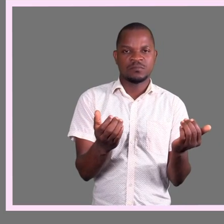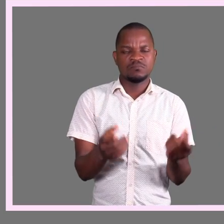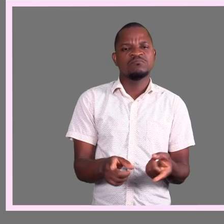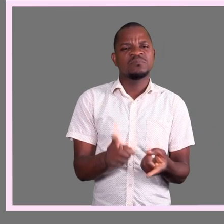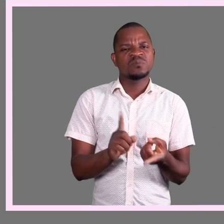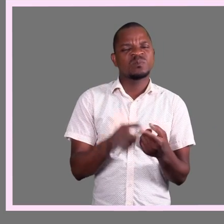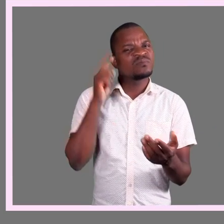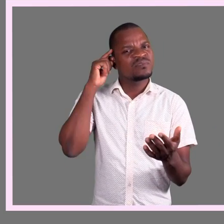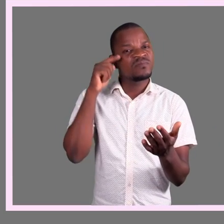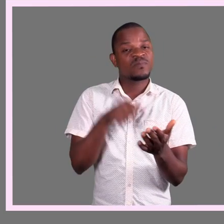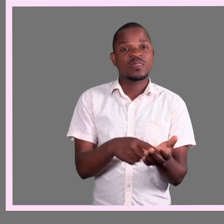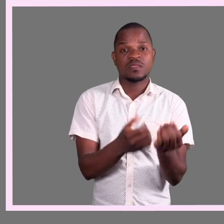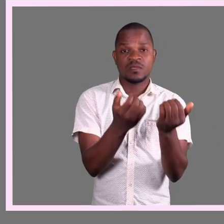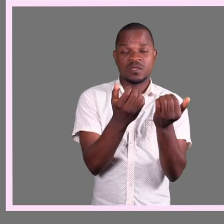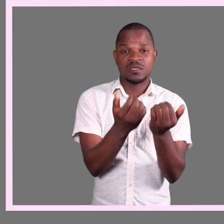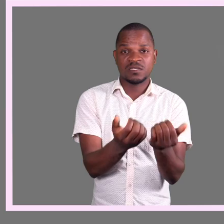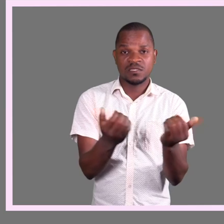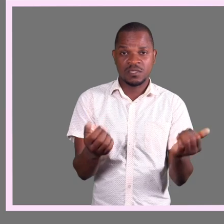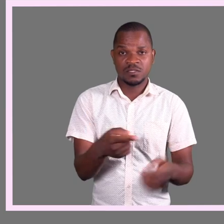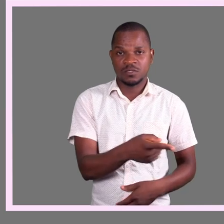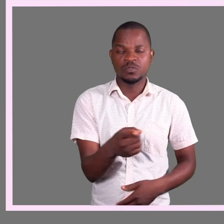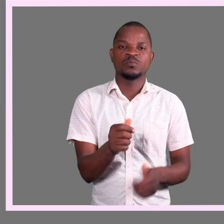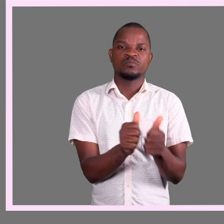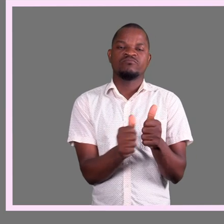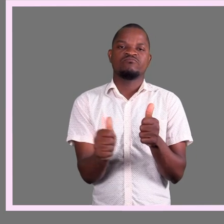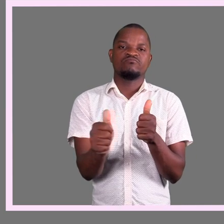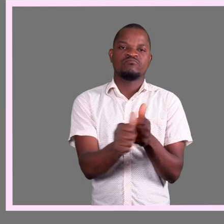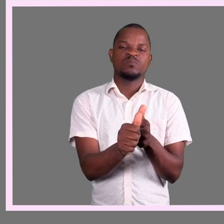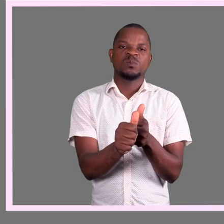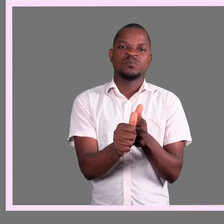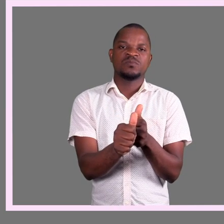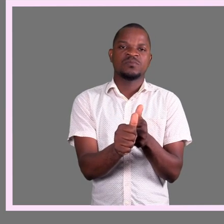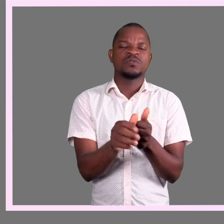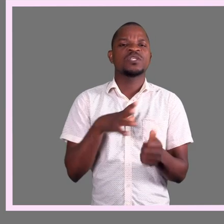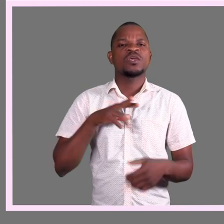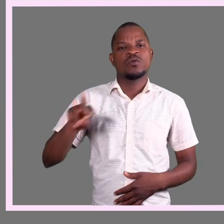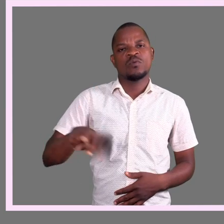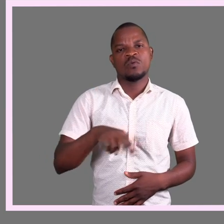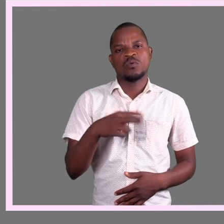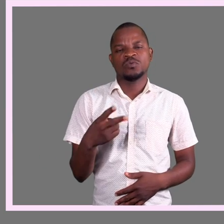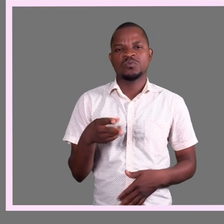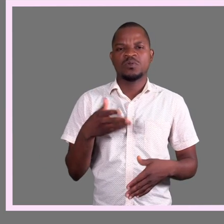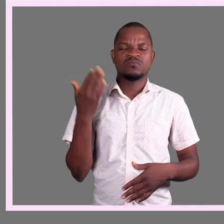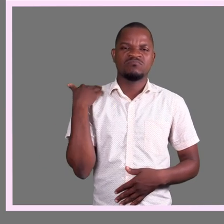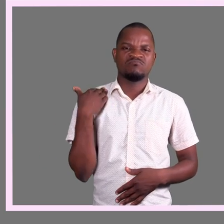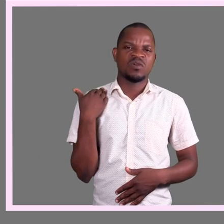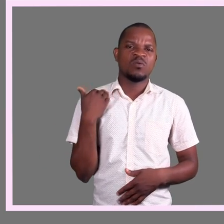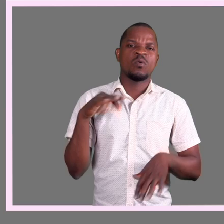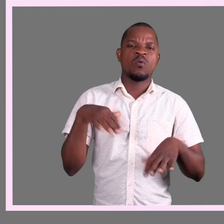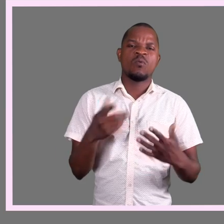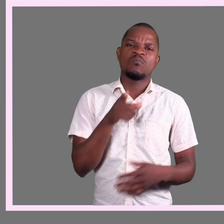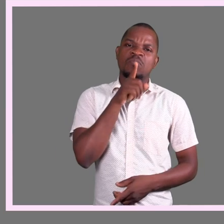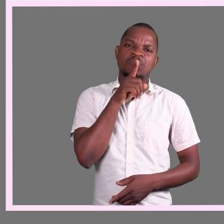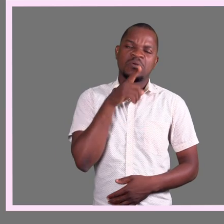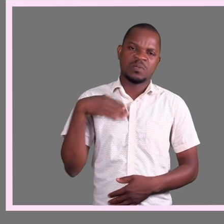morreram ou por algum motivo, portanto, há situações que nós encontramos nessas condições. Então, uma criança